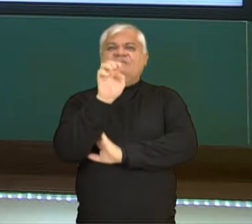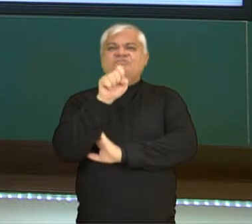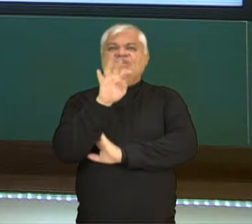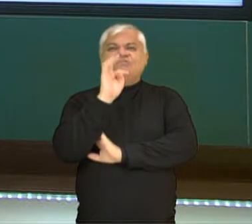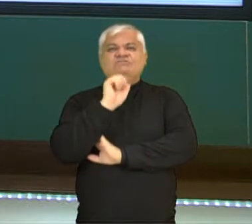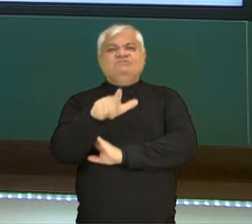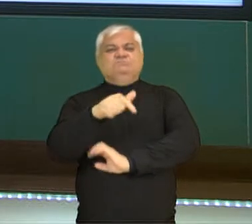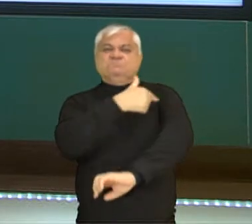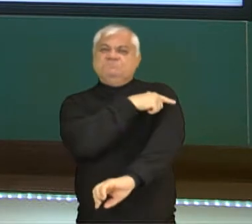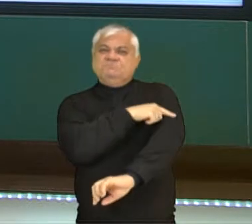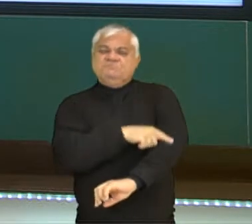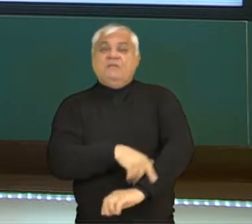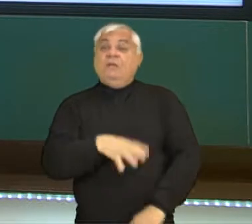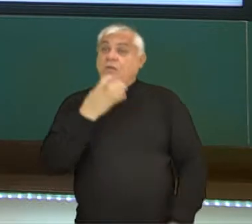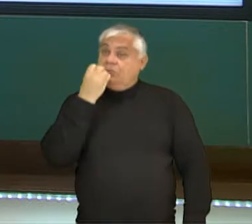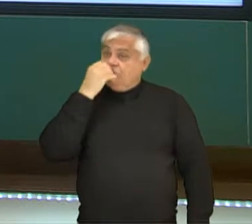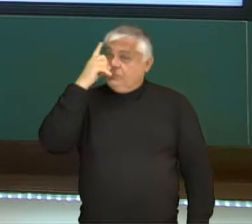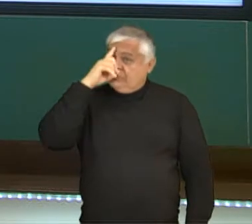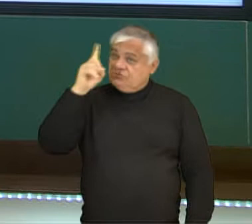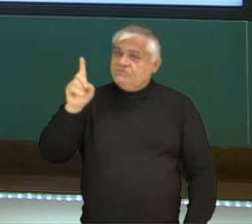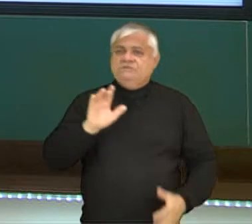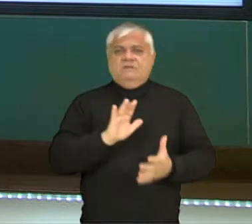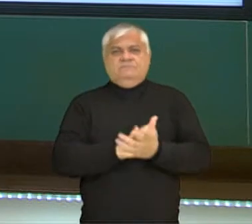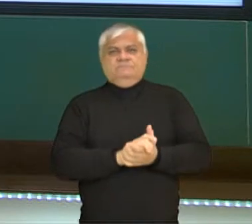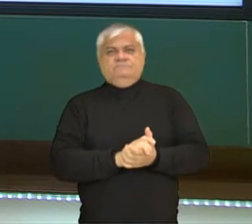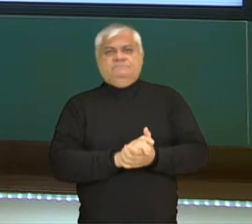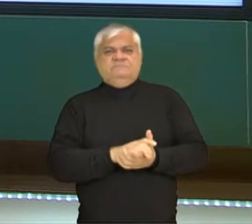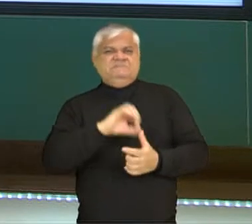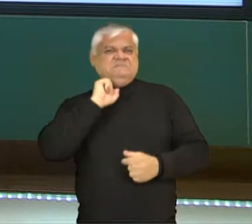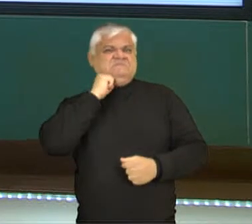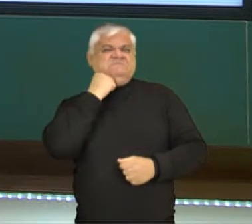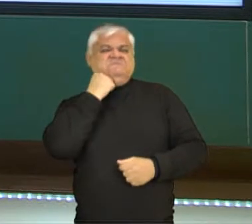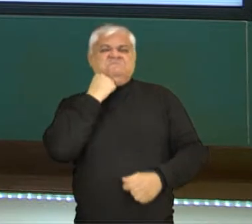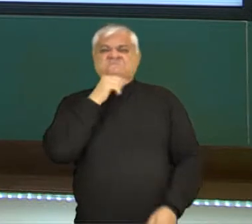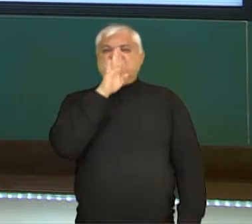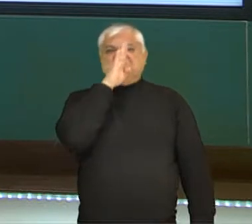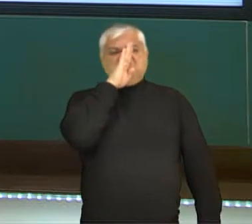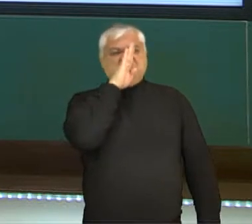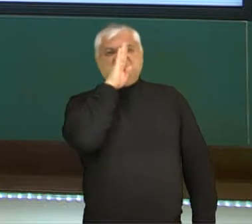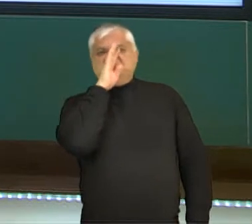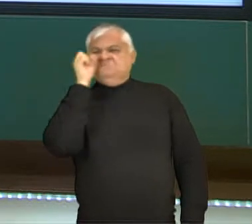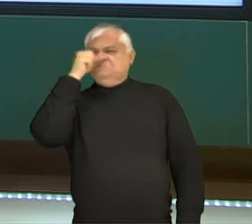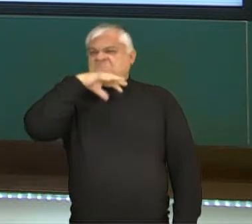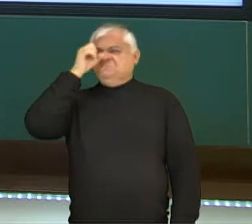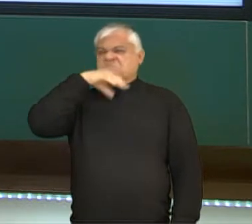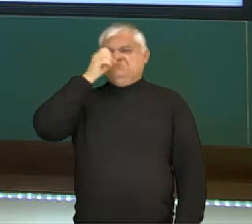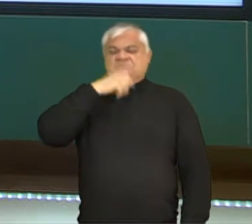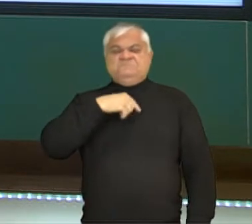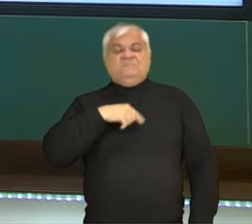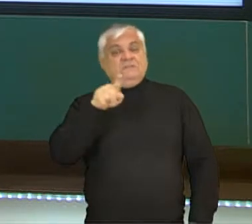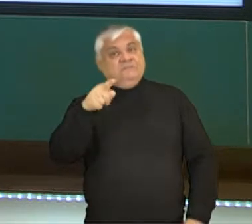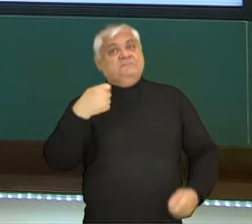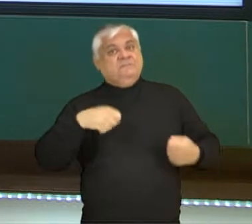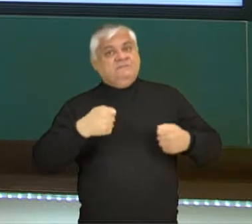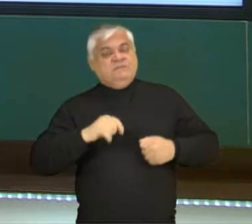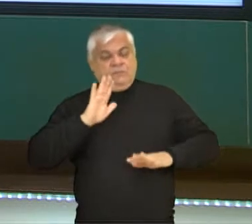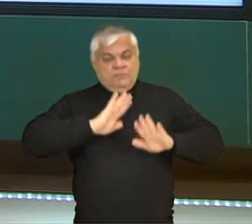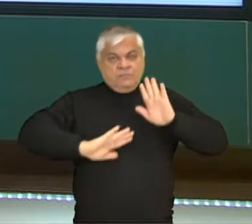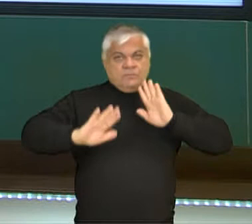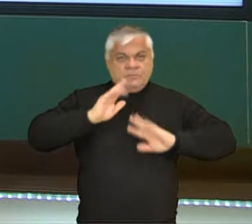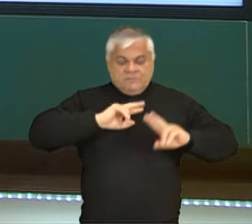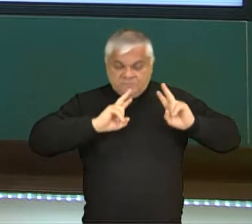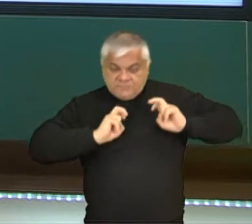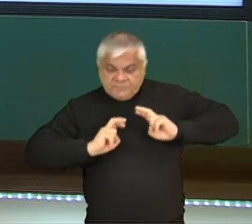não está em um bom dia, a gente está um pouco estressado, então, mas vamos sempre nos policiar, né? Para ter essa reflexão em ser gentil,